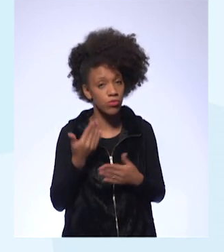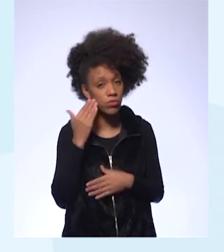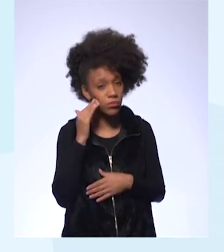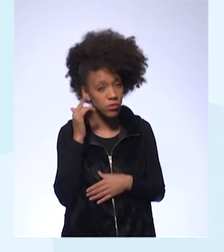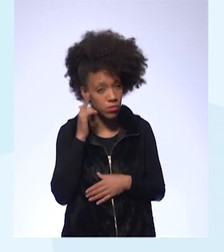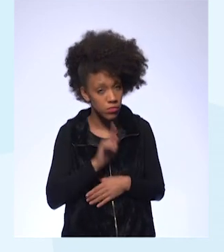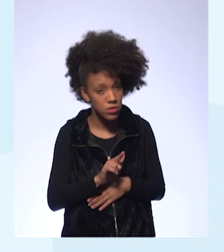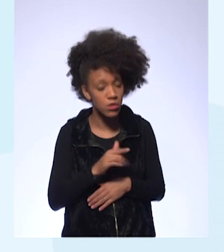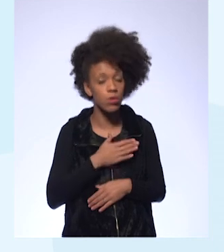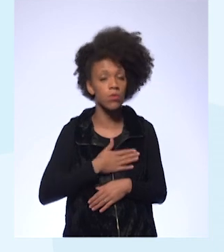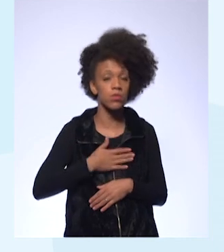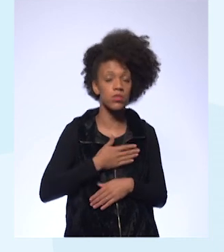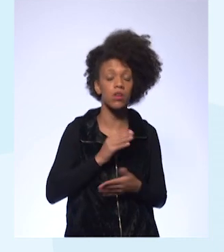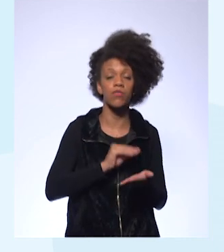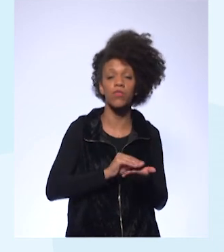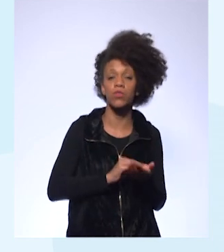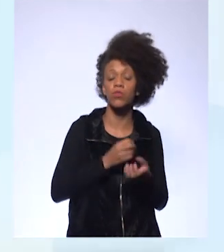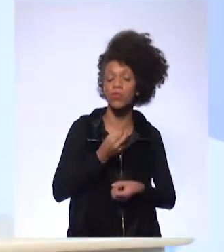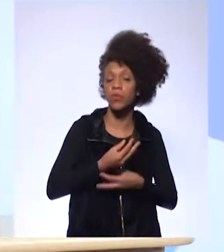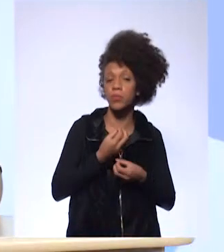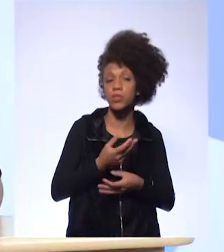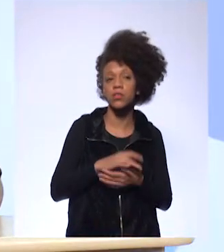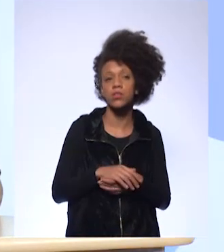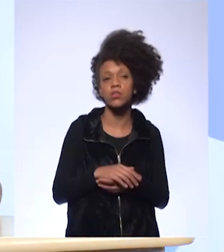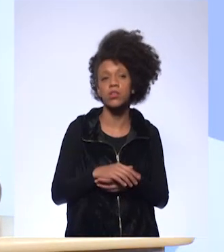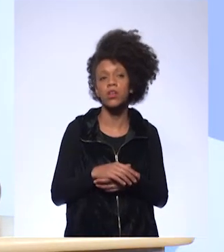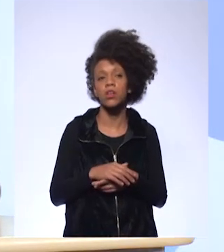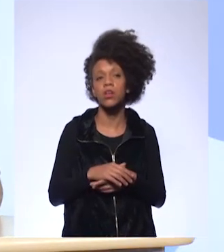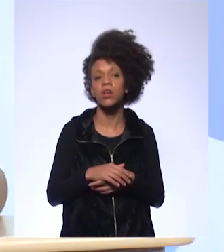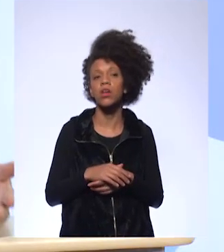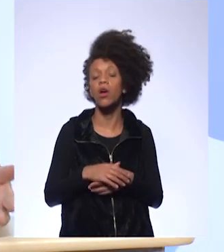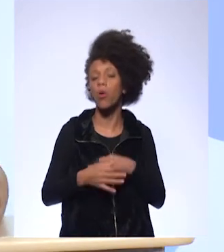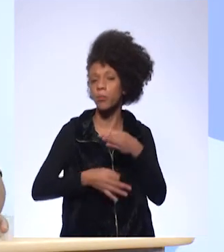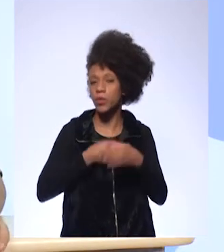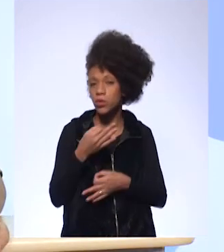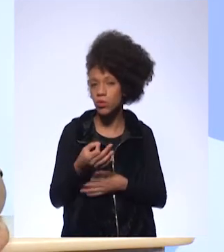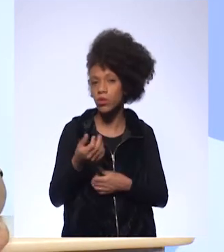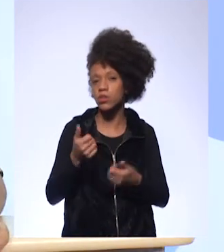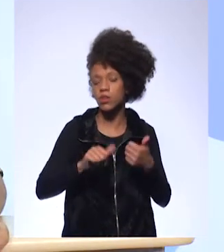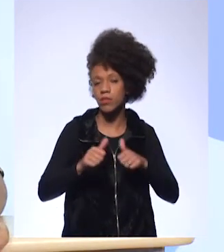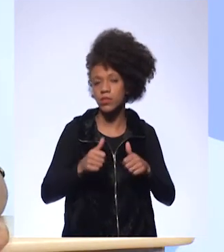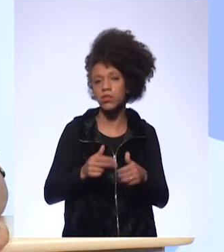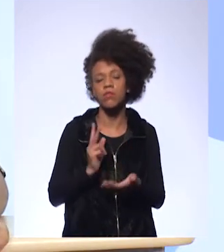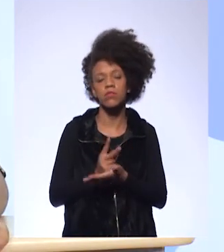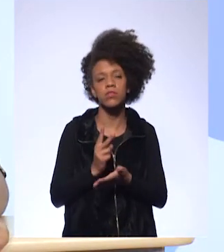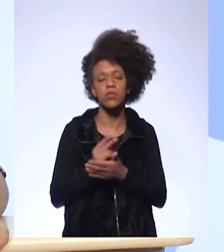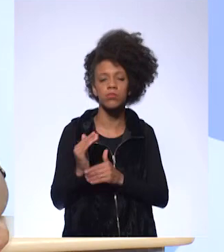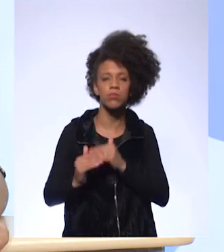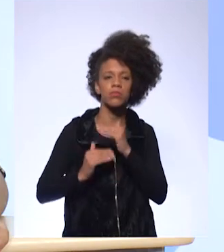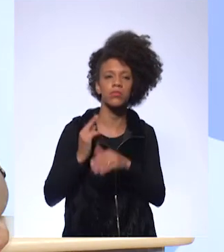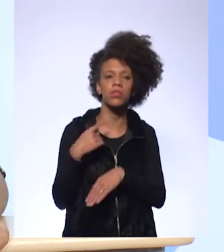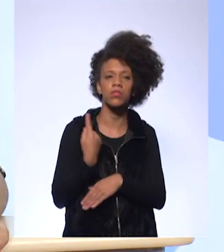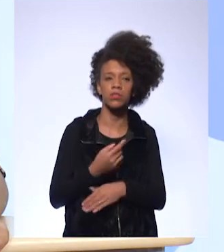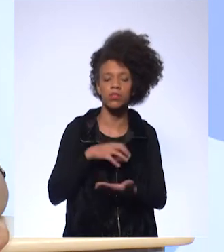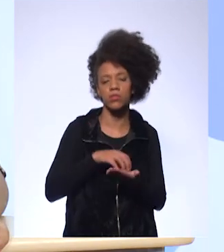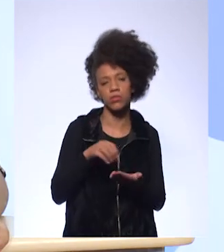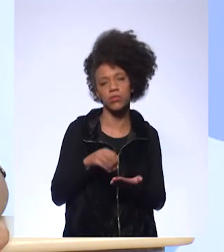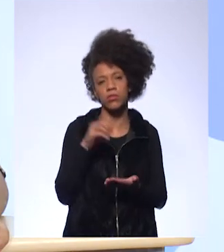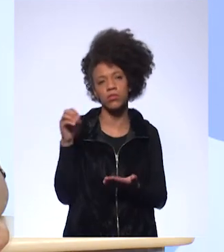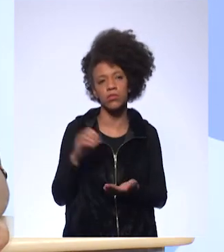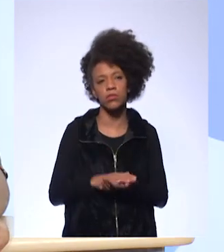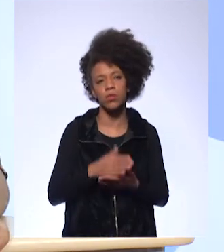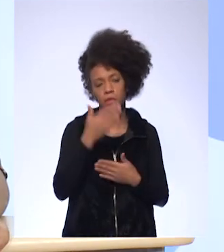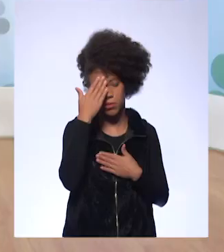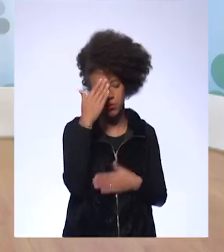vocês gostaram, se faltou alguma coisa, coloquem sugestões também, para a gente sempre melhorar o nosso trabalho aqui no Centro de Mídias.